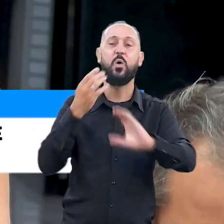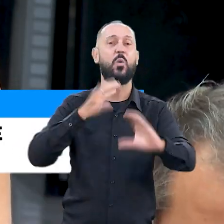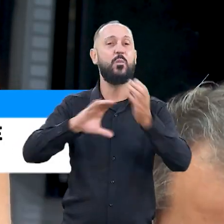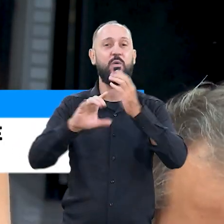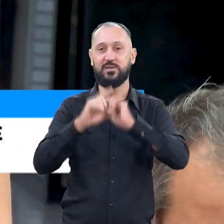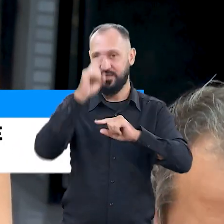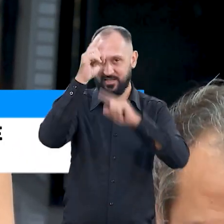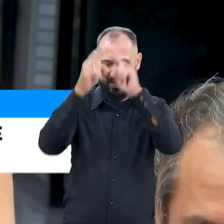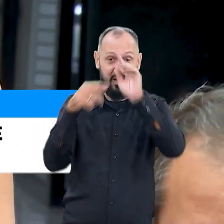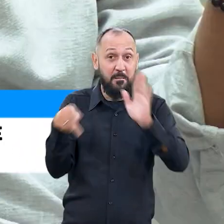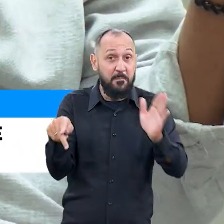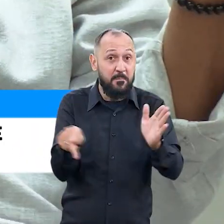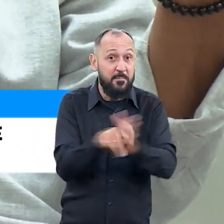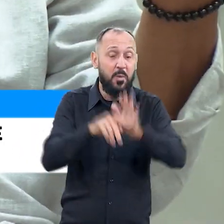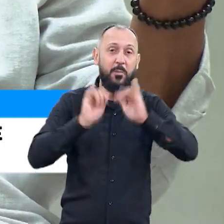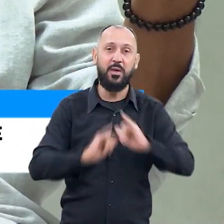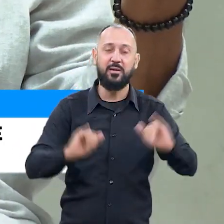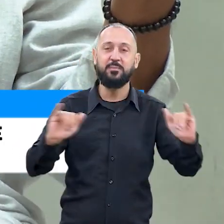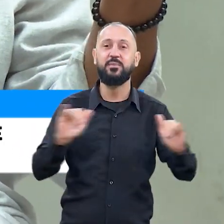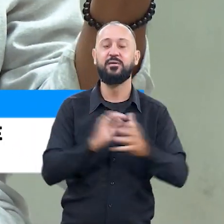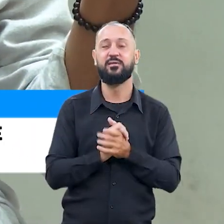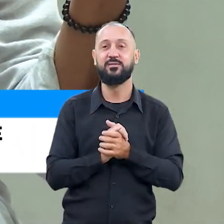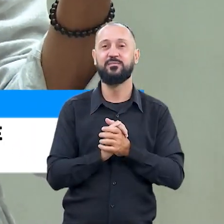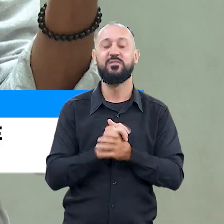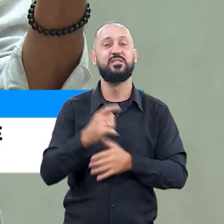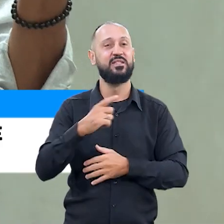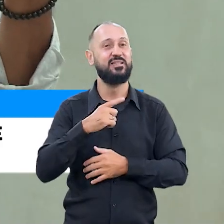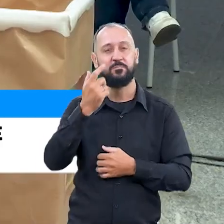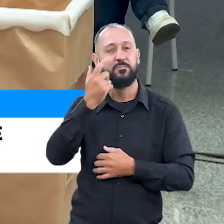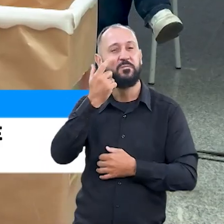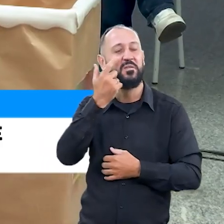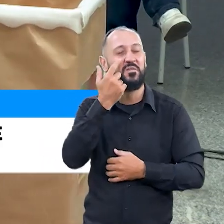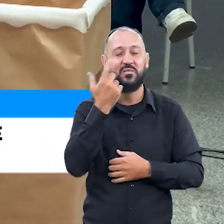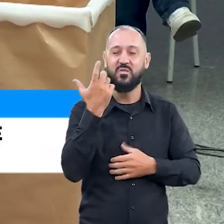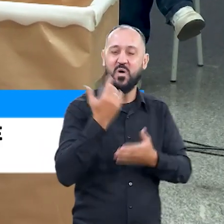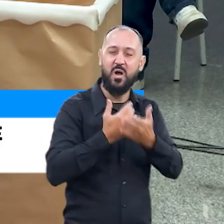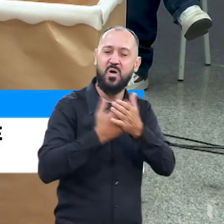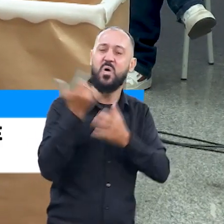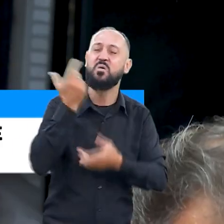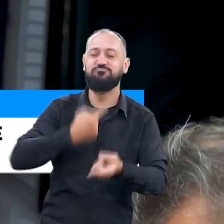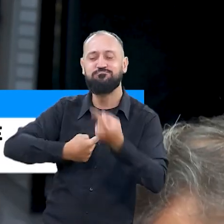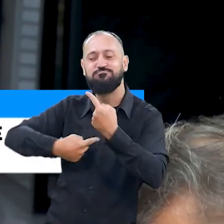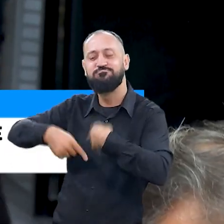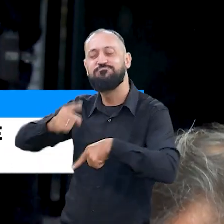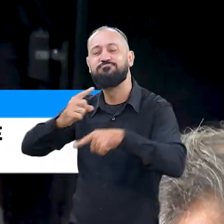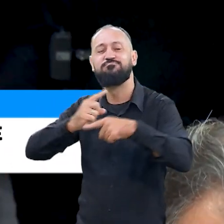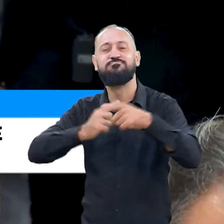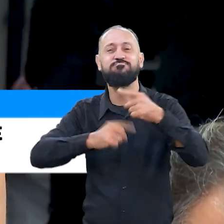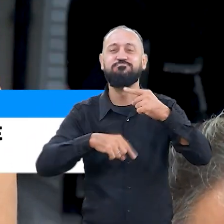e a apresentação de música criada exclusivamente para a campanha.